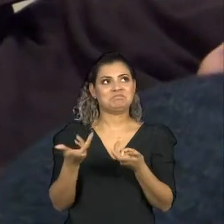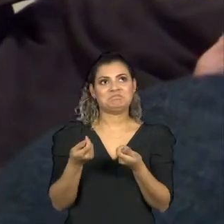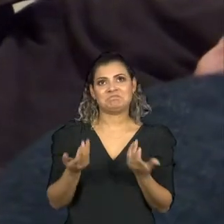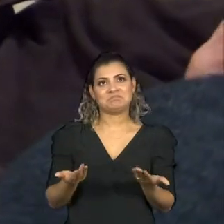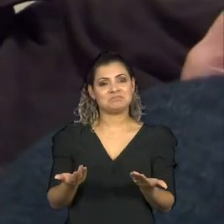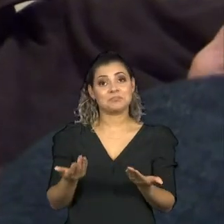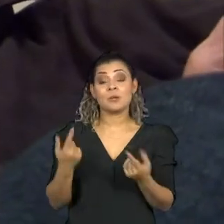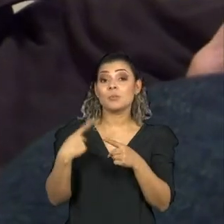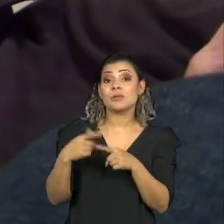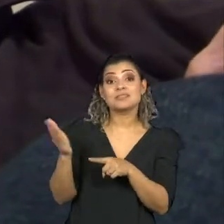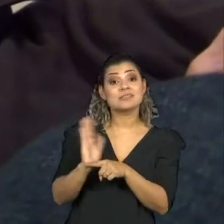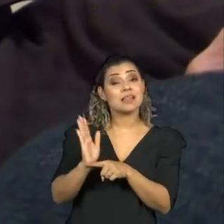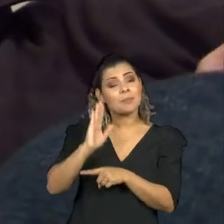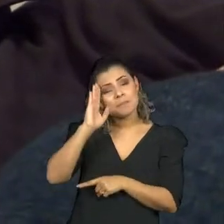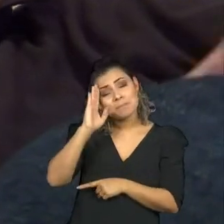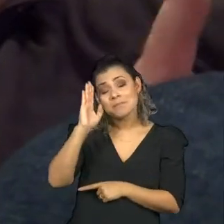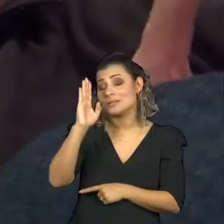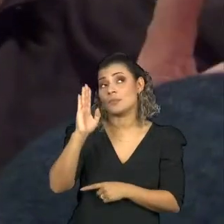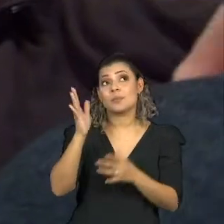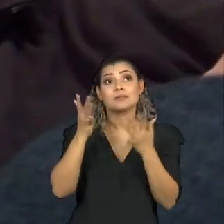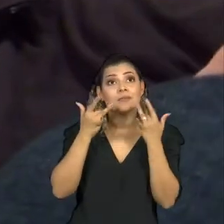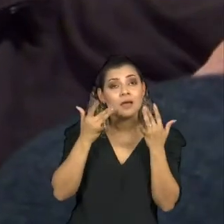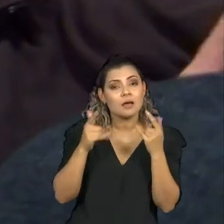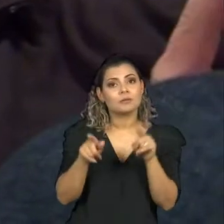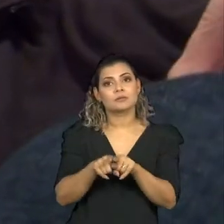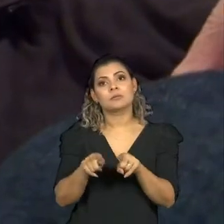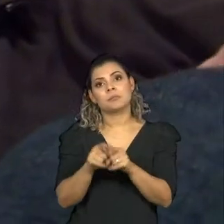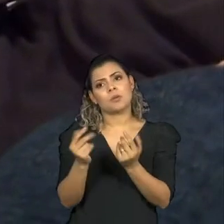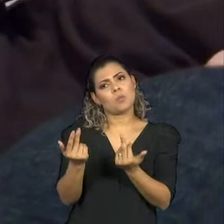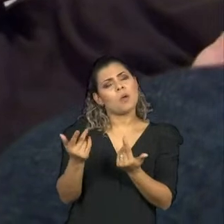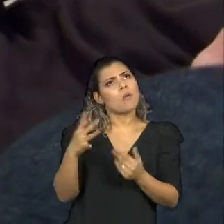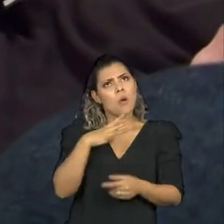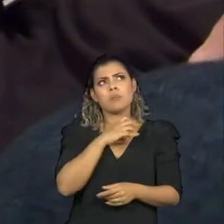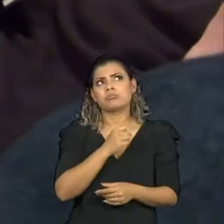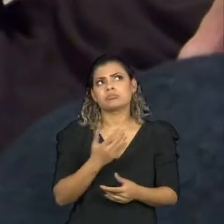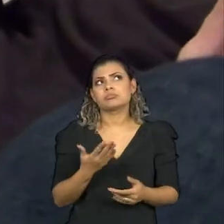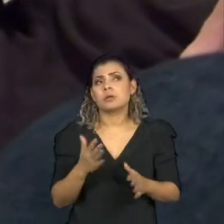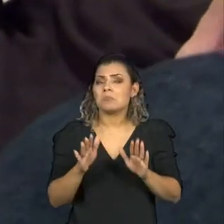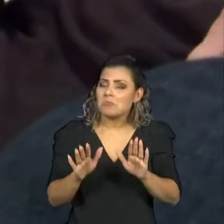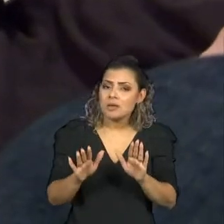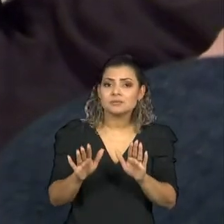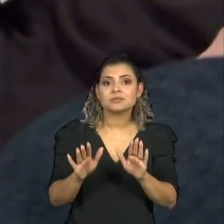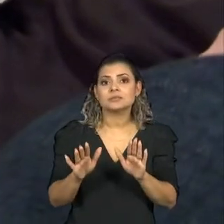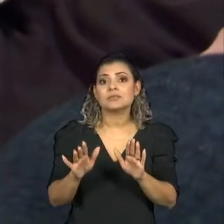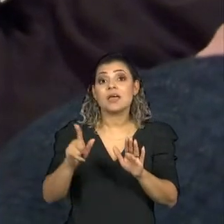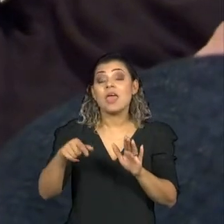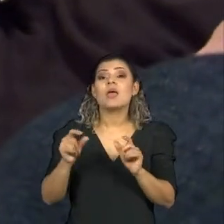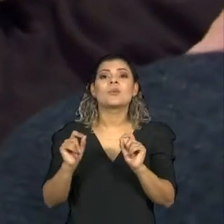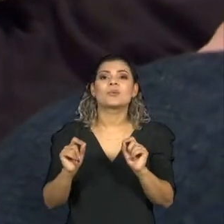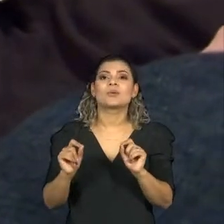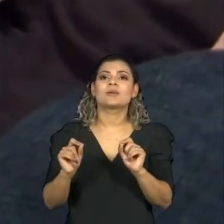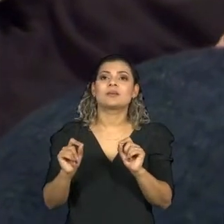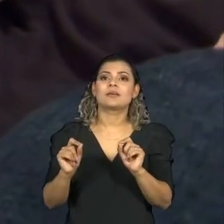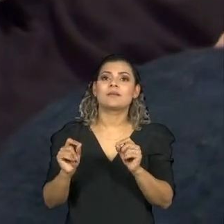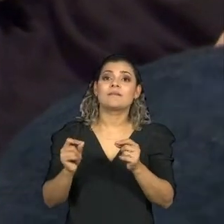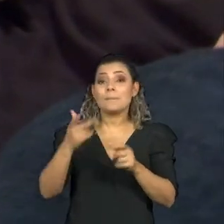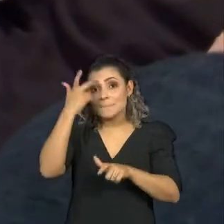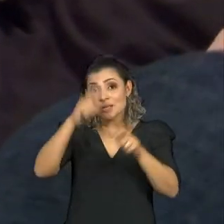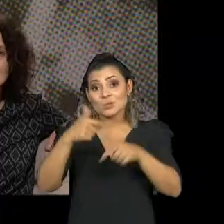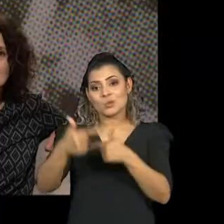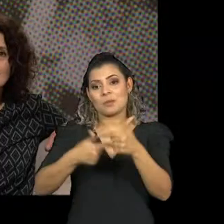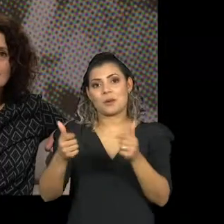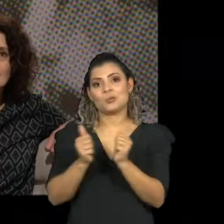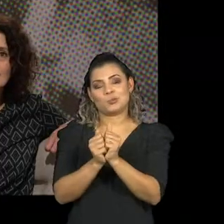Porque o cinema, principalmente, o teatro deve ser também, claro, é uma coisa que é feita por um número muito grande de